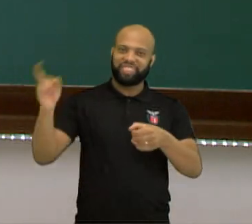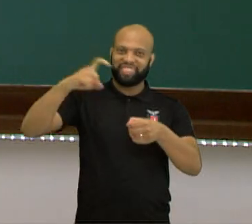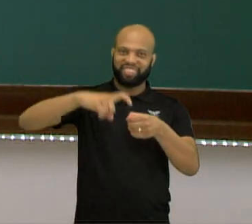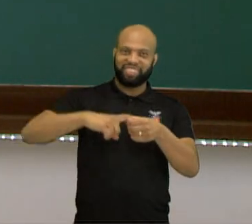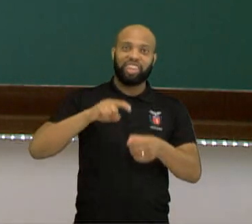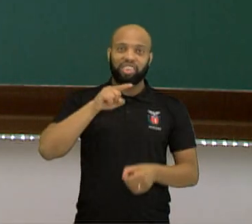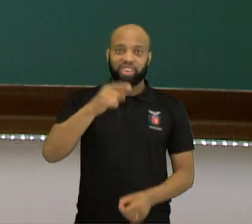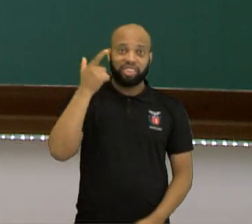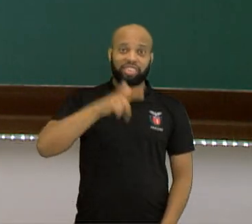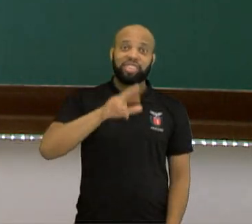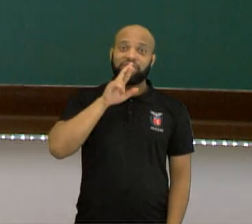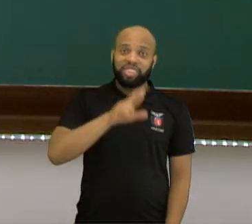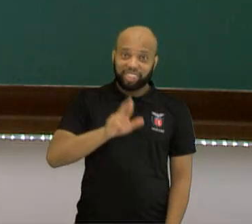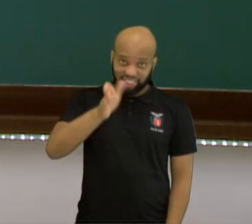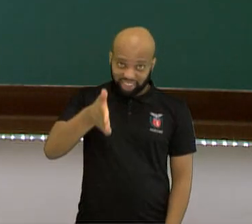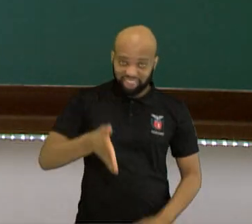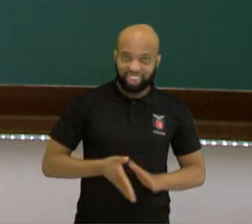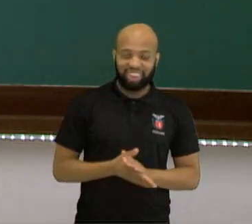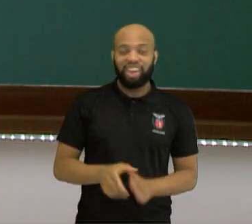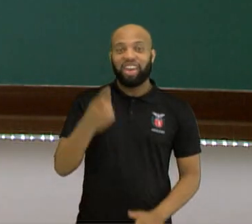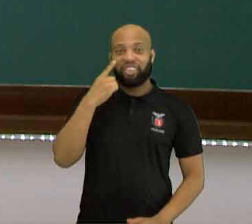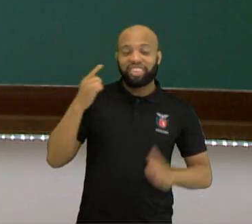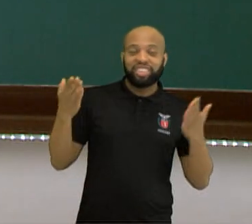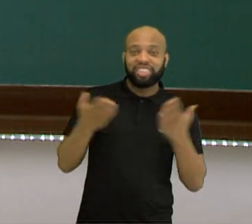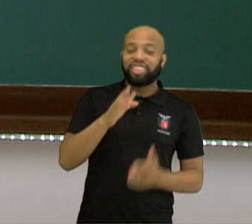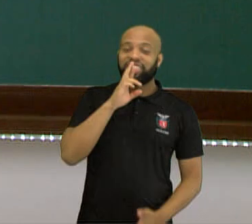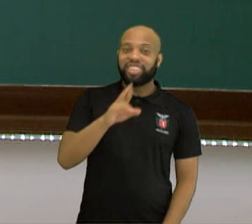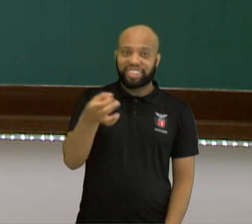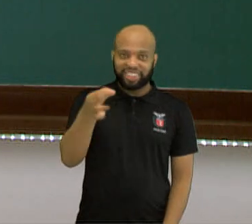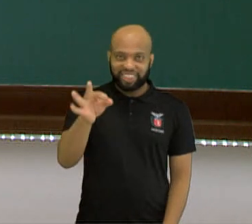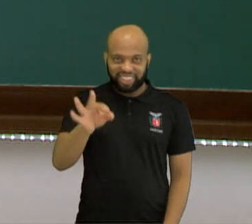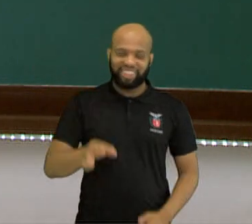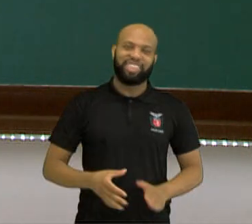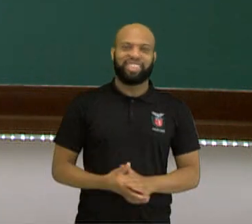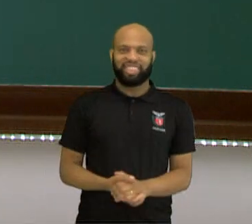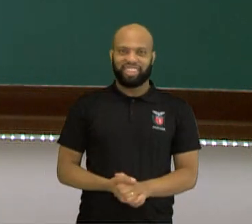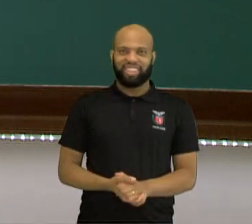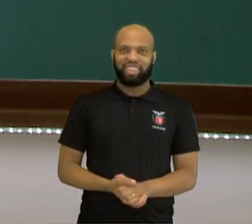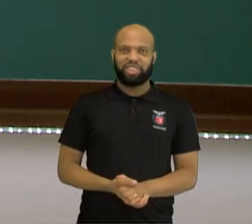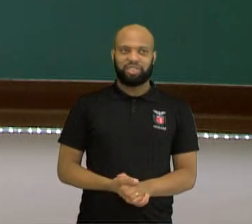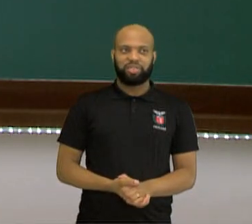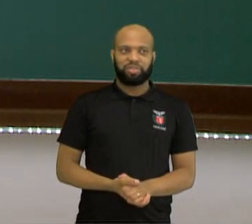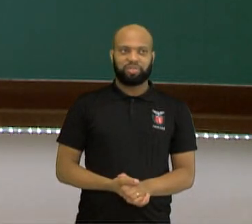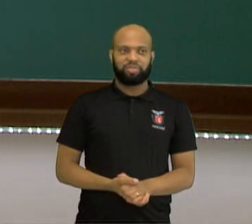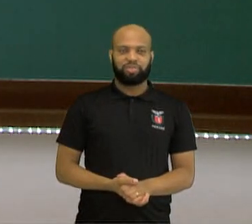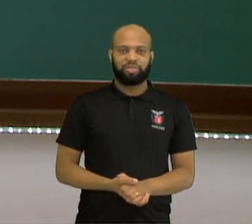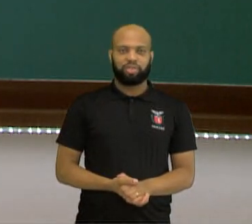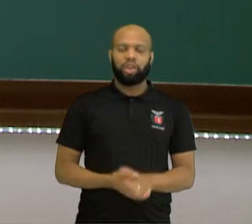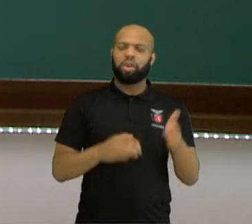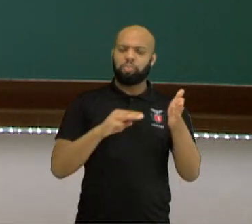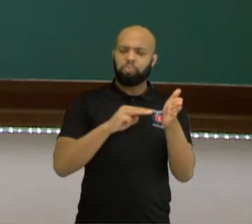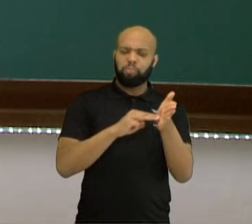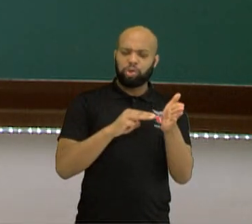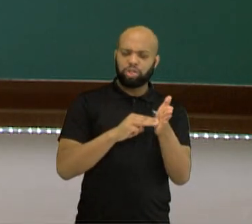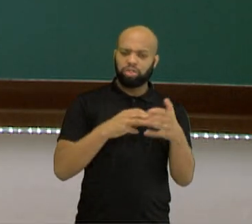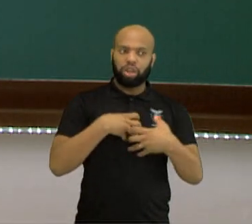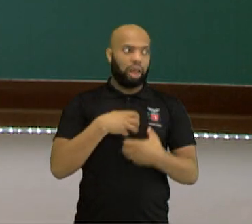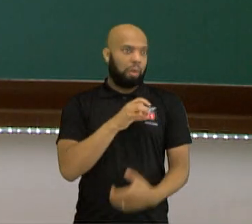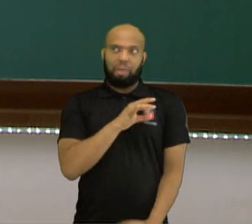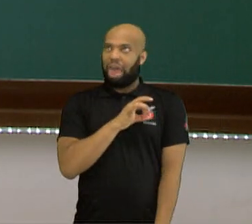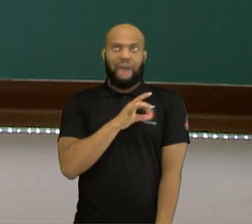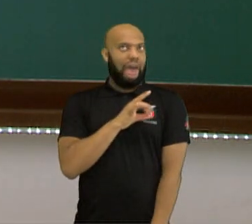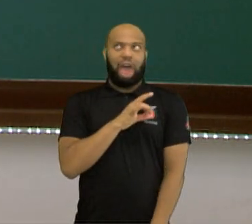Voltei! Você já respondeu? Vamos conferir então? Vem comigo. Qual o motivo para ela ficar tão